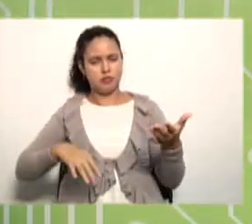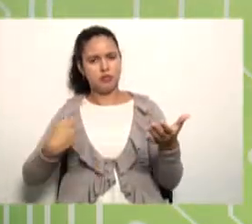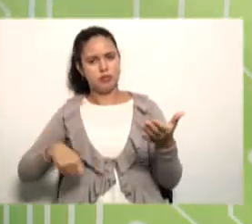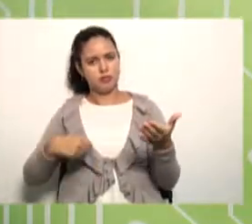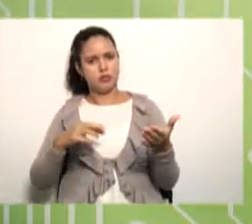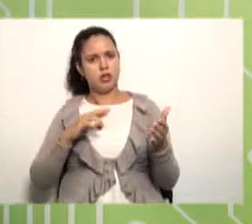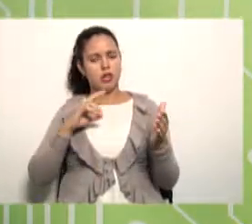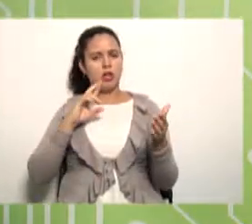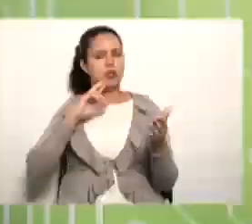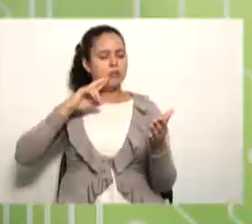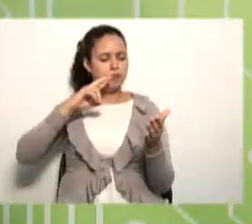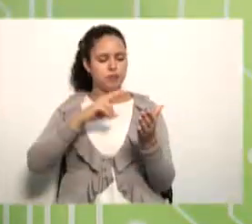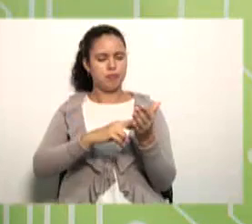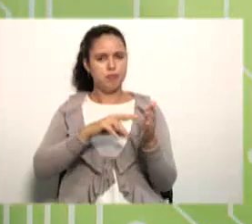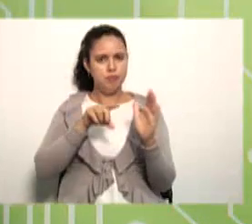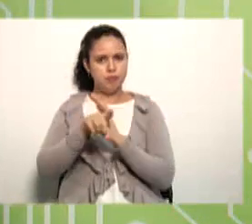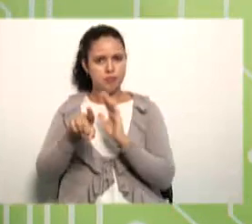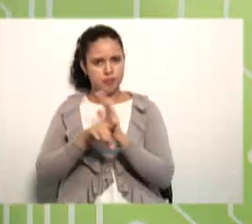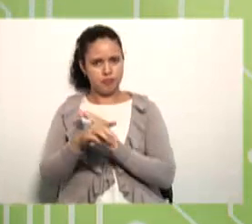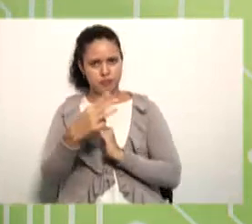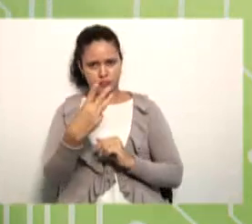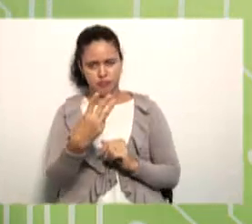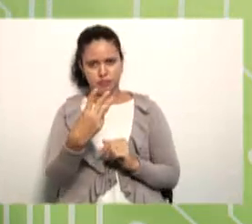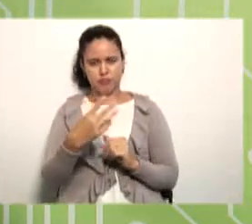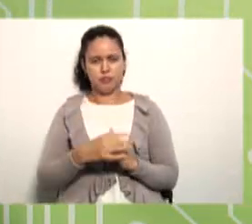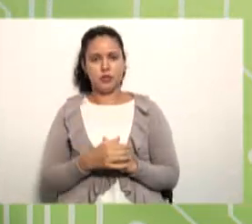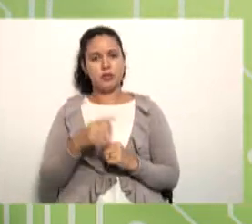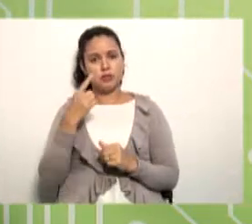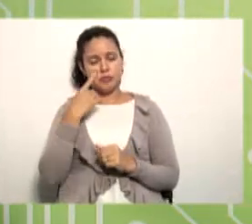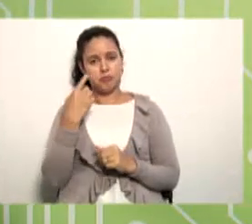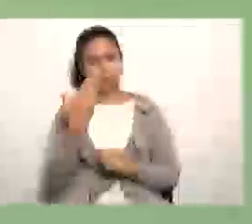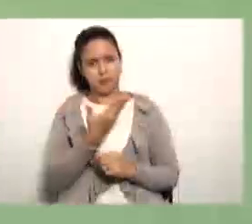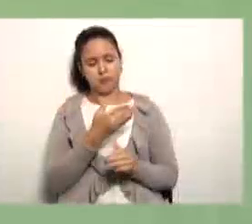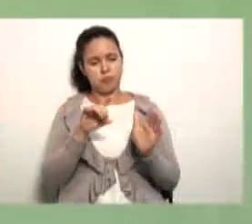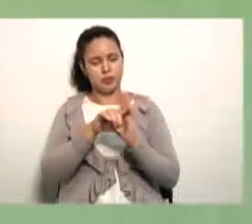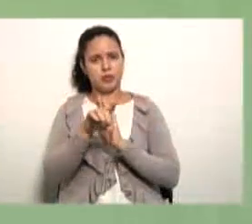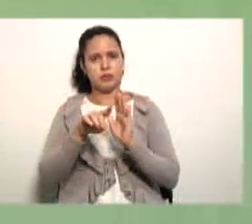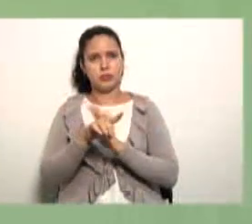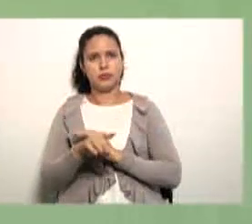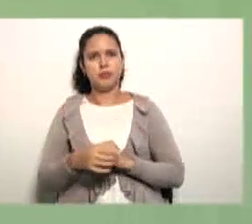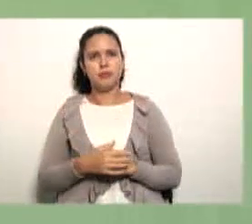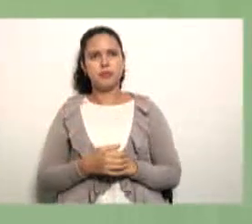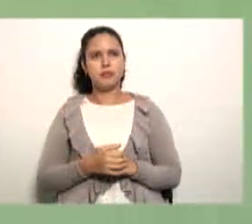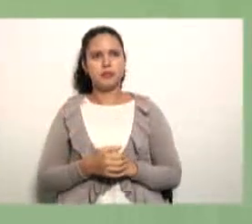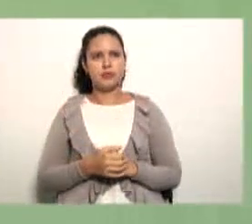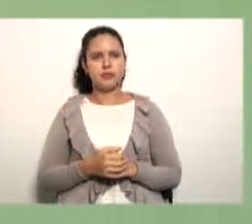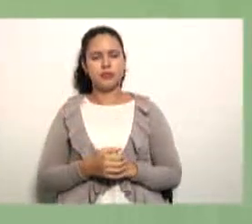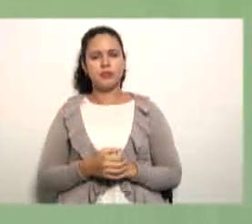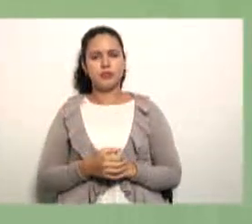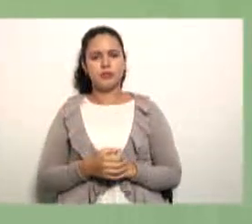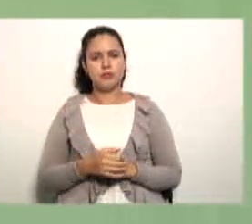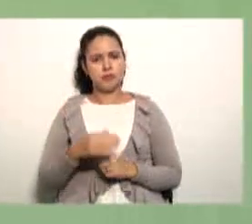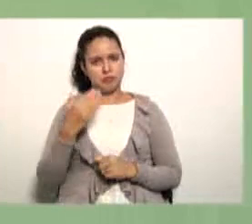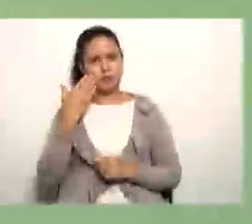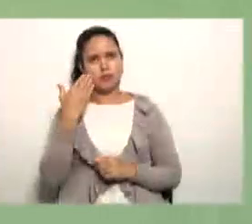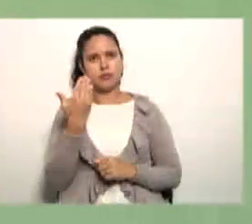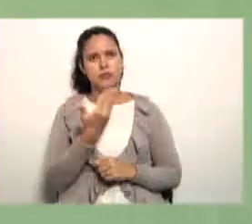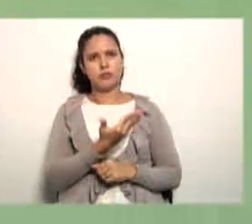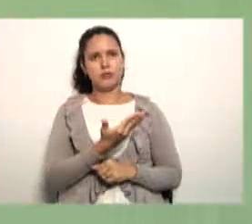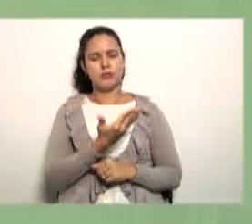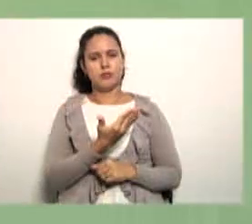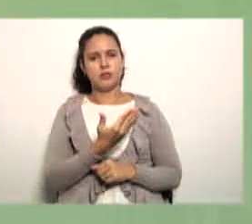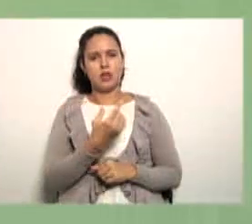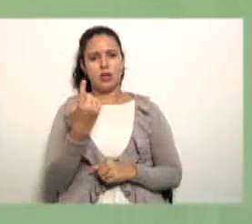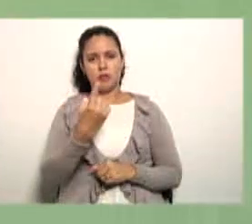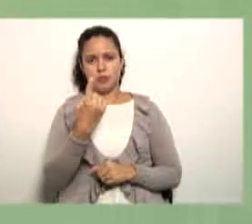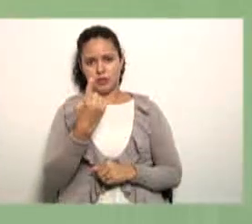respondesse 3 perguntas sobre esse texto. Vamos ver essas perguntas? Então, a gente vê aqui que a primeira